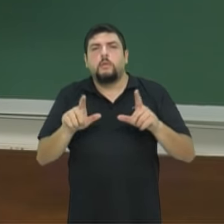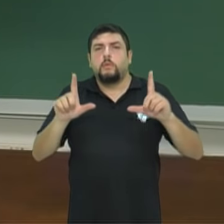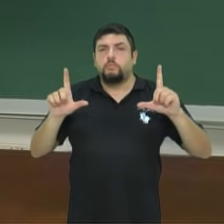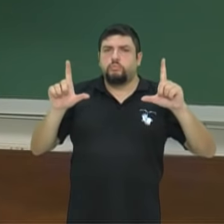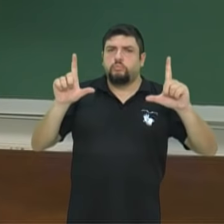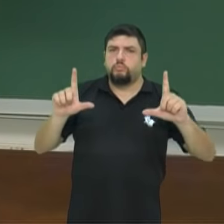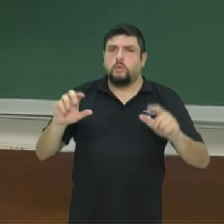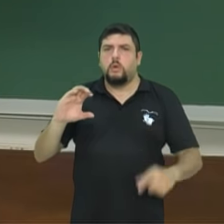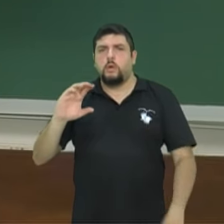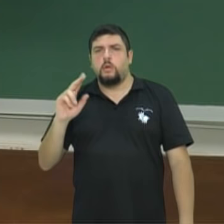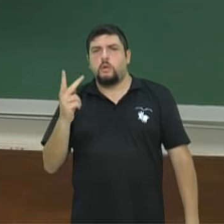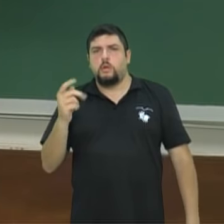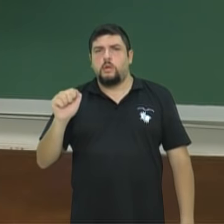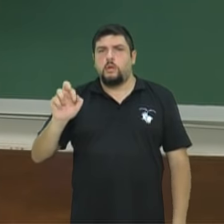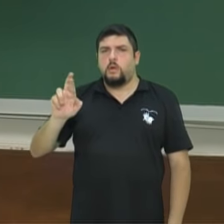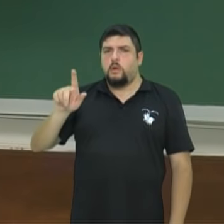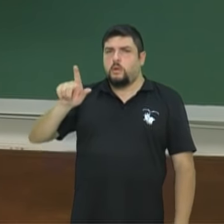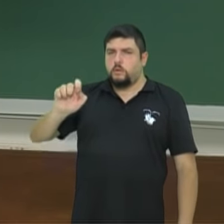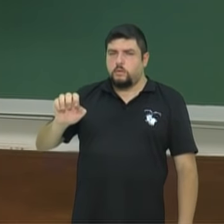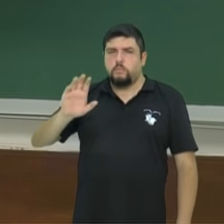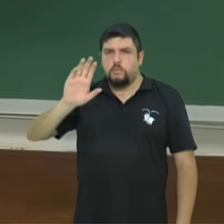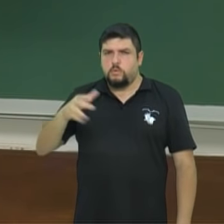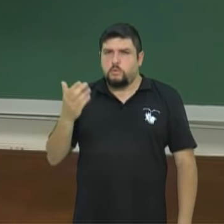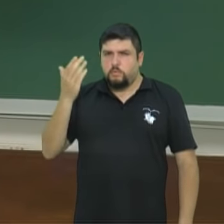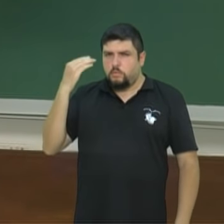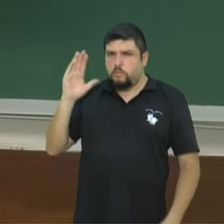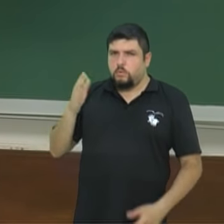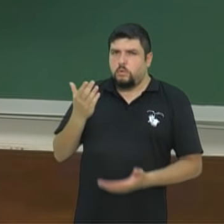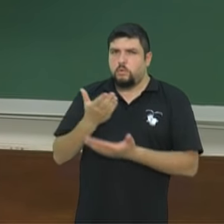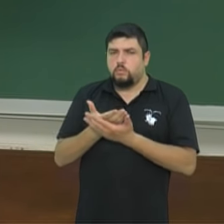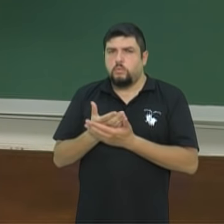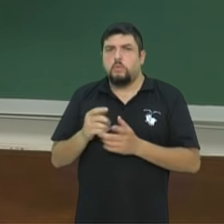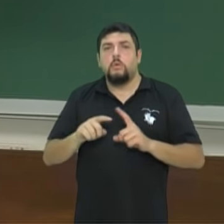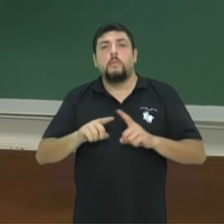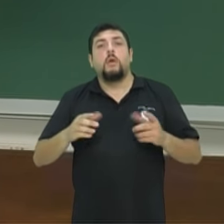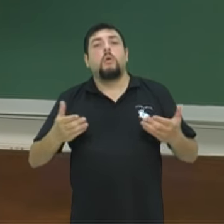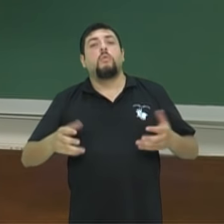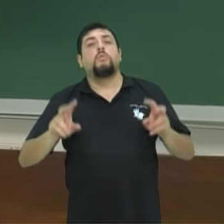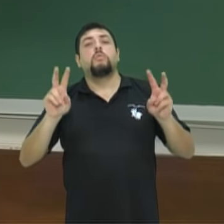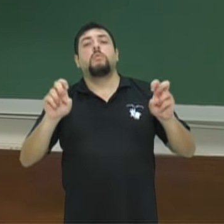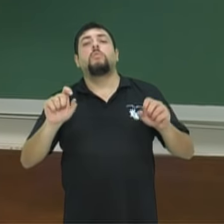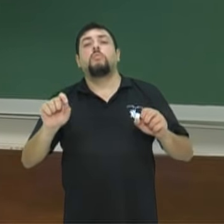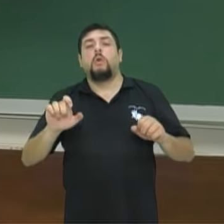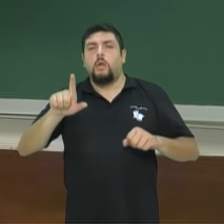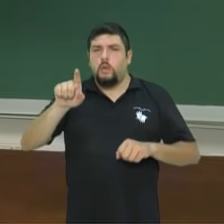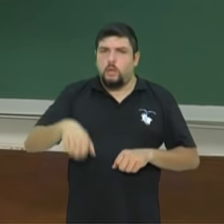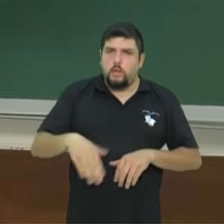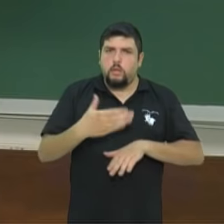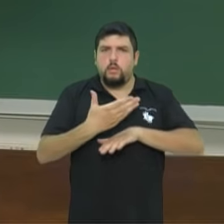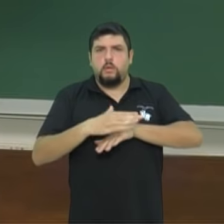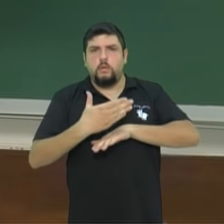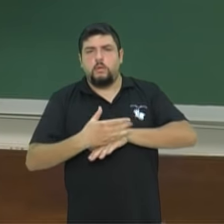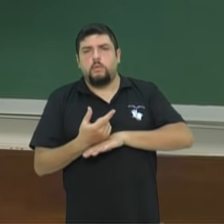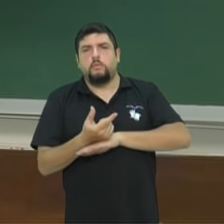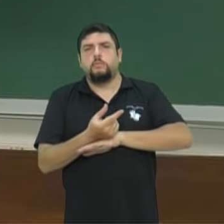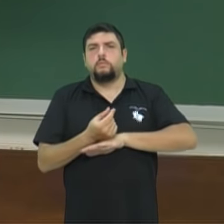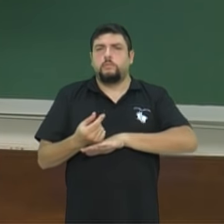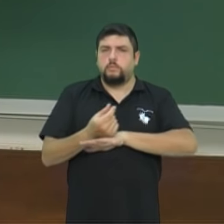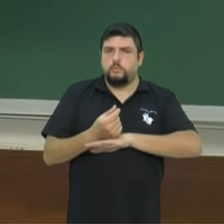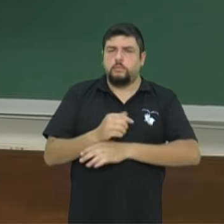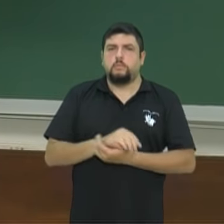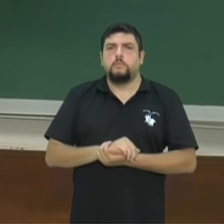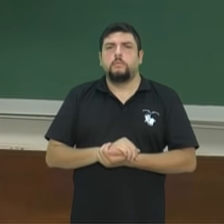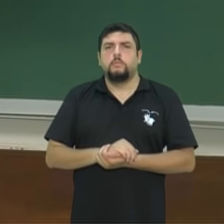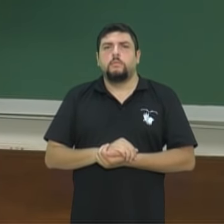textuais, a gente já estudou bastante. Só que hoje nós vamos fazer uma abordagem com relação à educação financeira, né? Como que a gente se